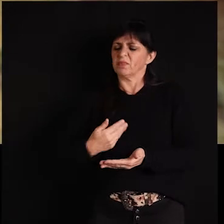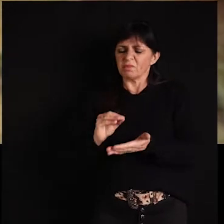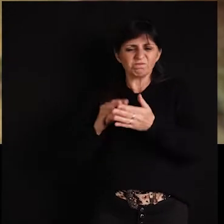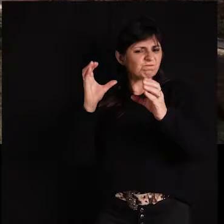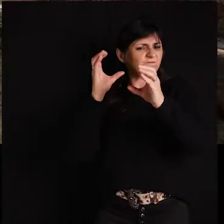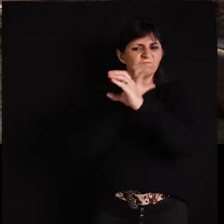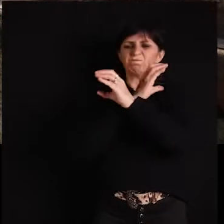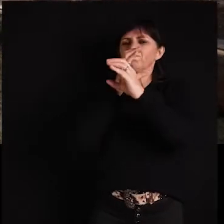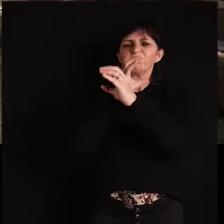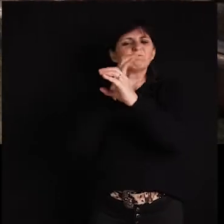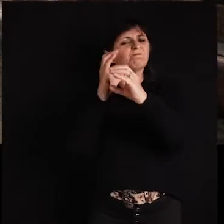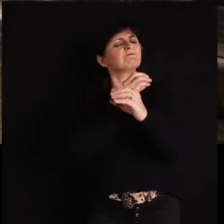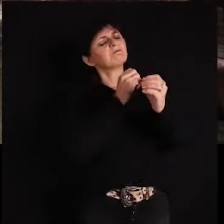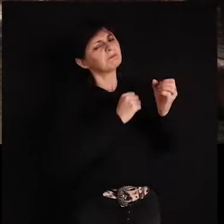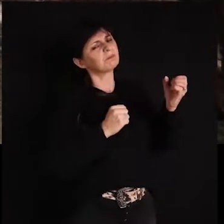metade.